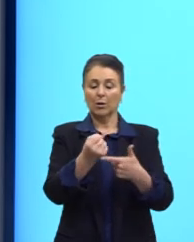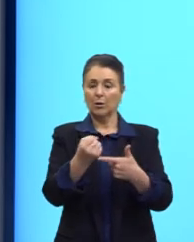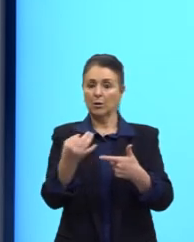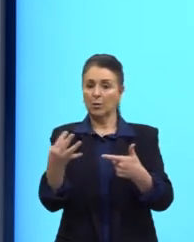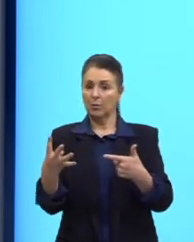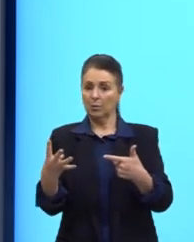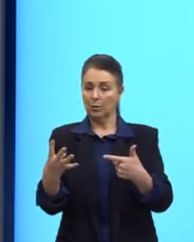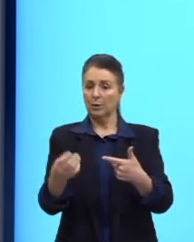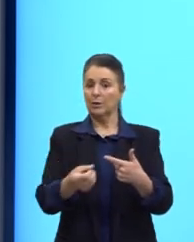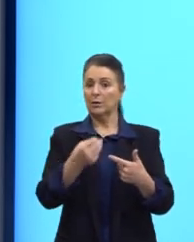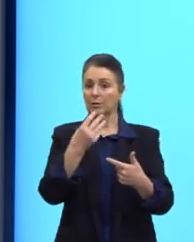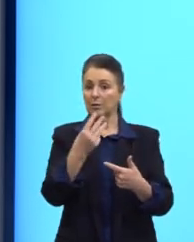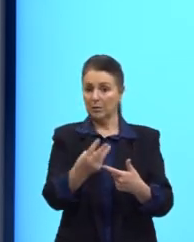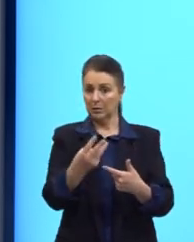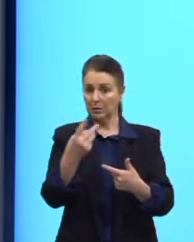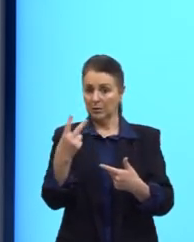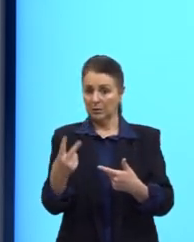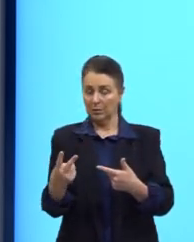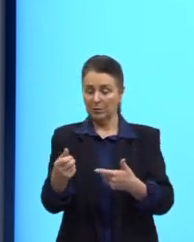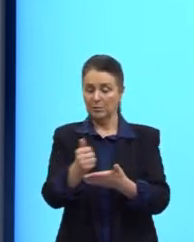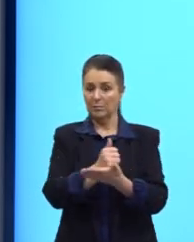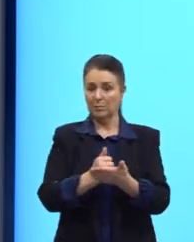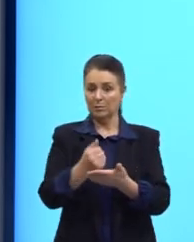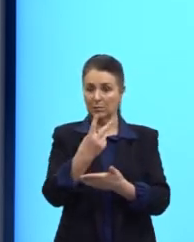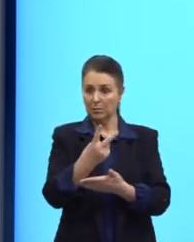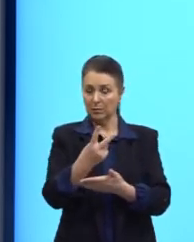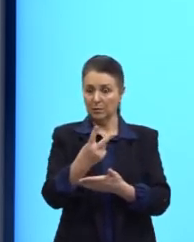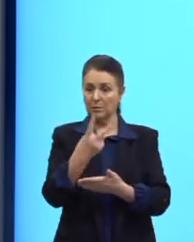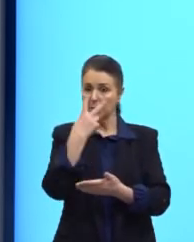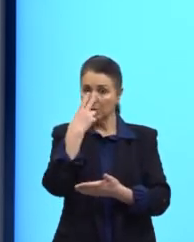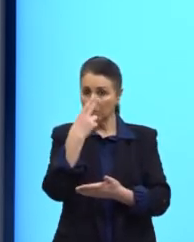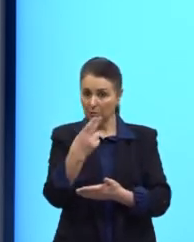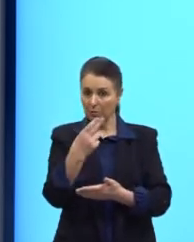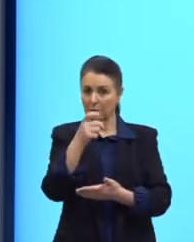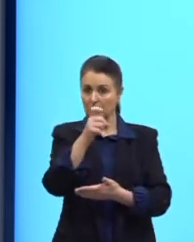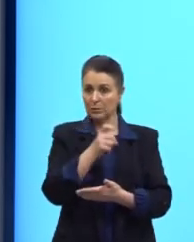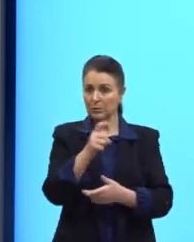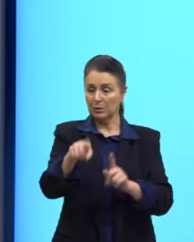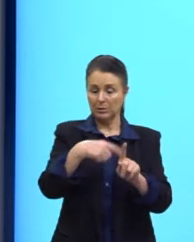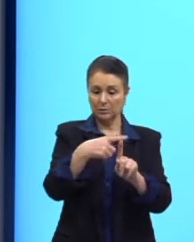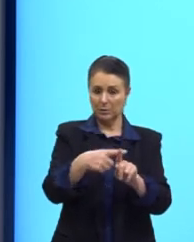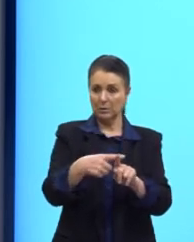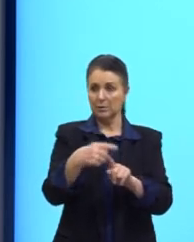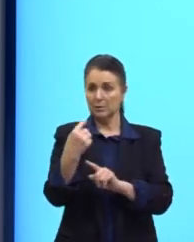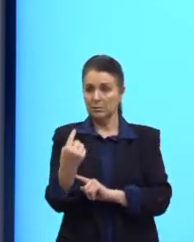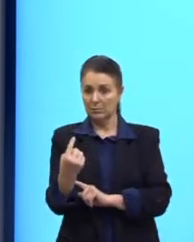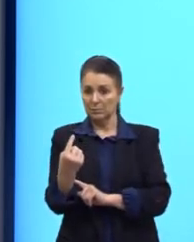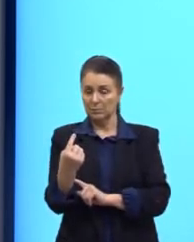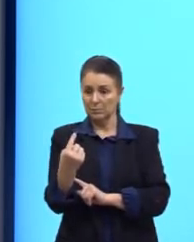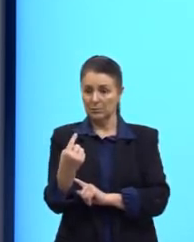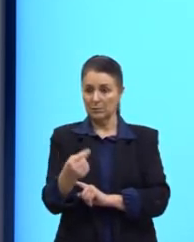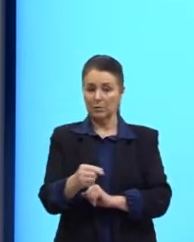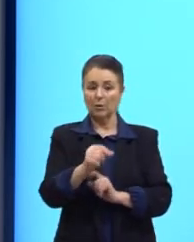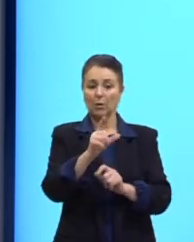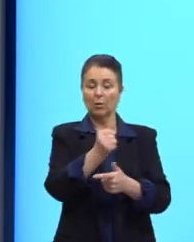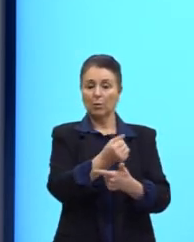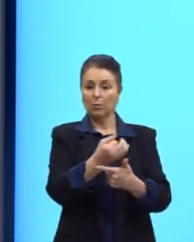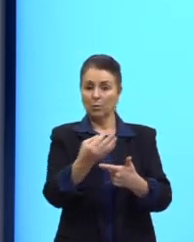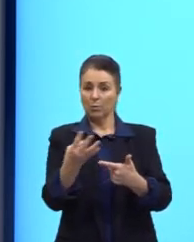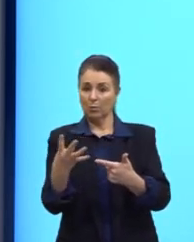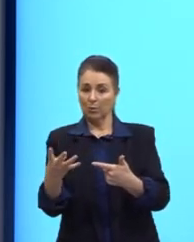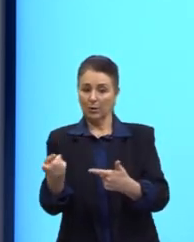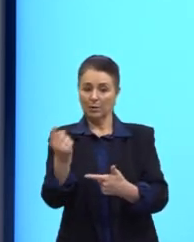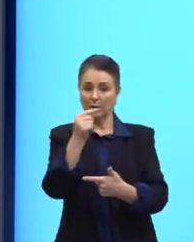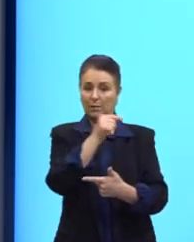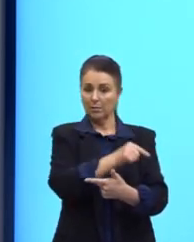2 é igual a x + 1 então o logaritmo ele tá no primeiro membro da igualdade e no segundo membro da Igualdade